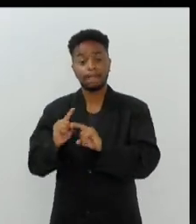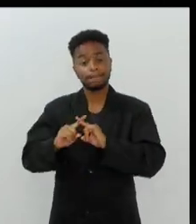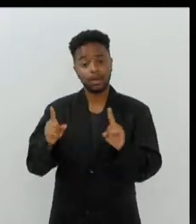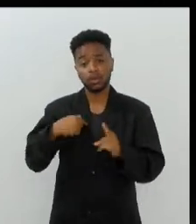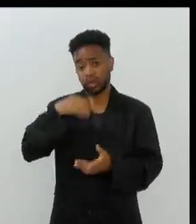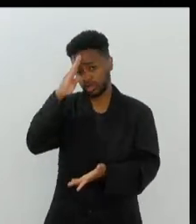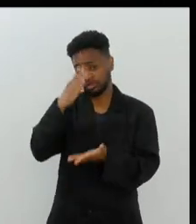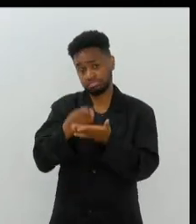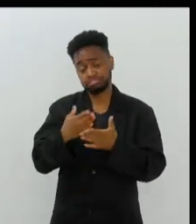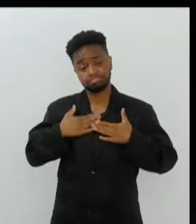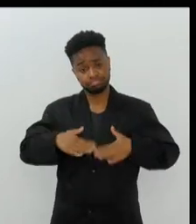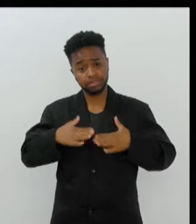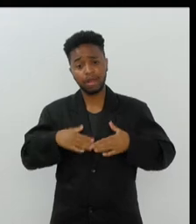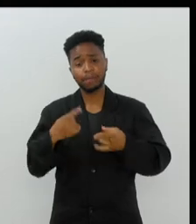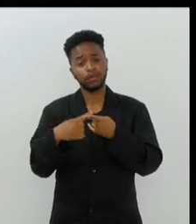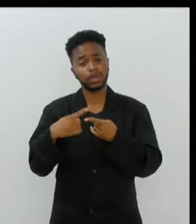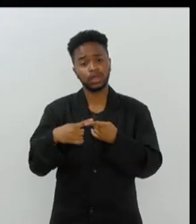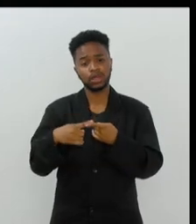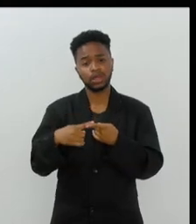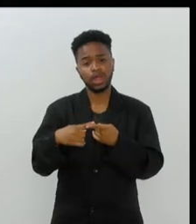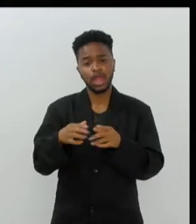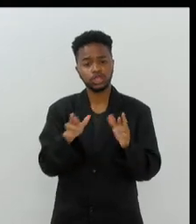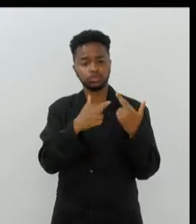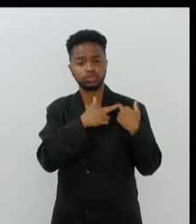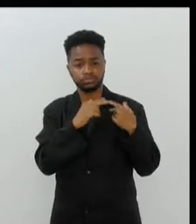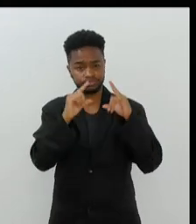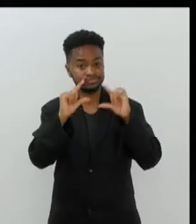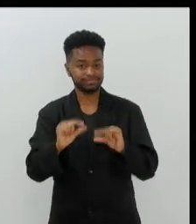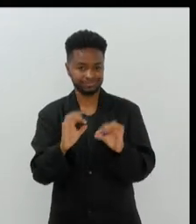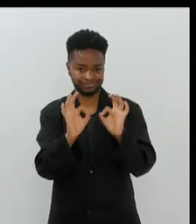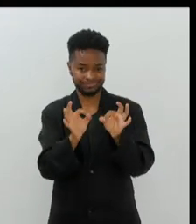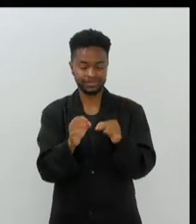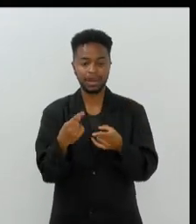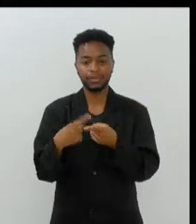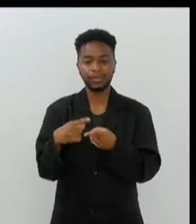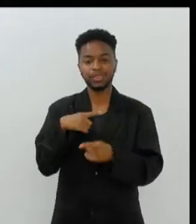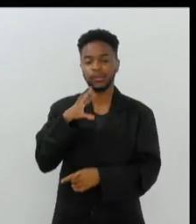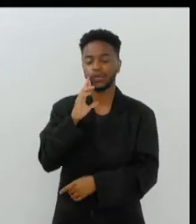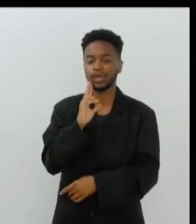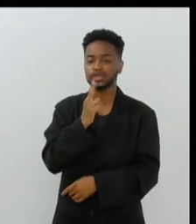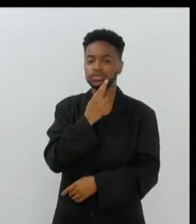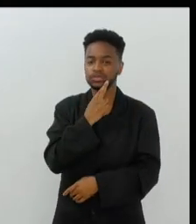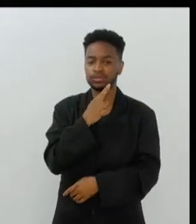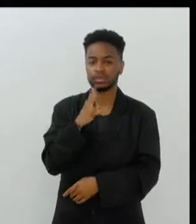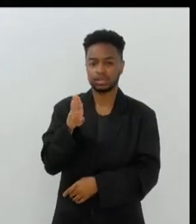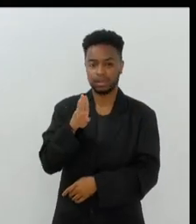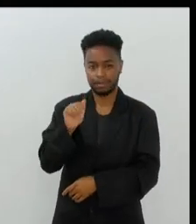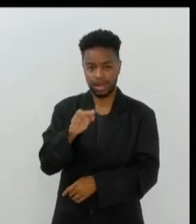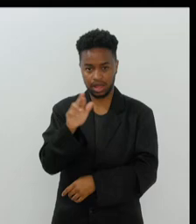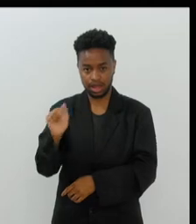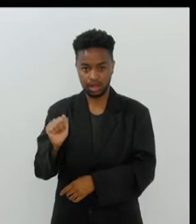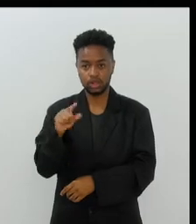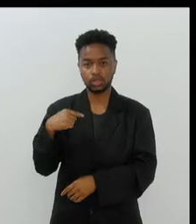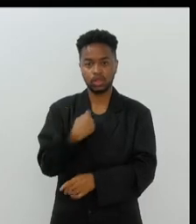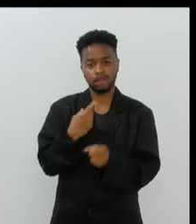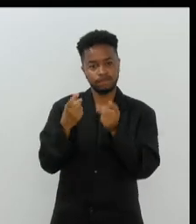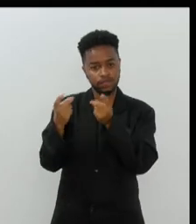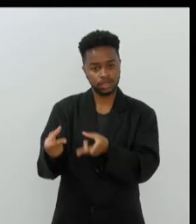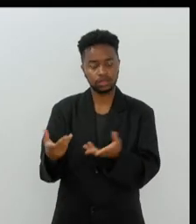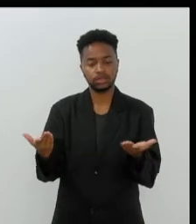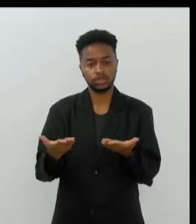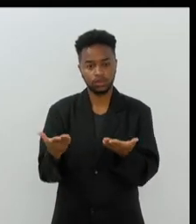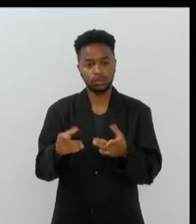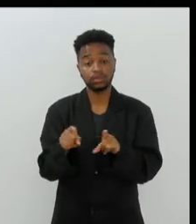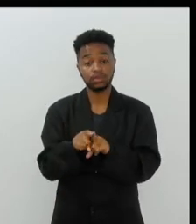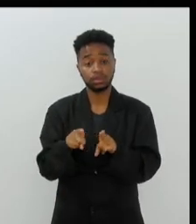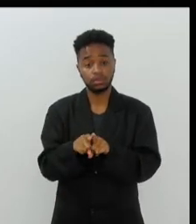Mas eu acredito que vai ser mais tranquilo, porque é menos responsabilidade, assim. A gente tinha um restaurante agora ali na Barra, que a gente vendeu